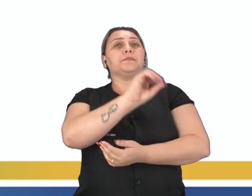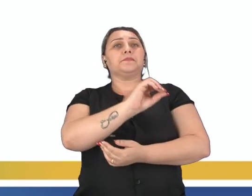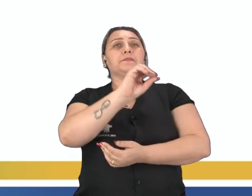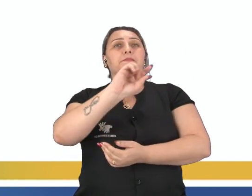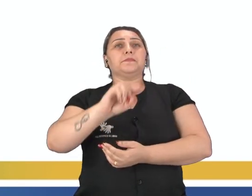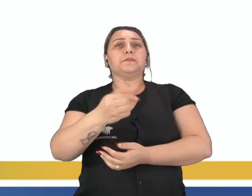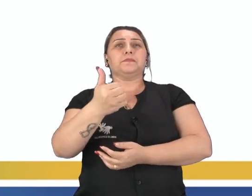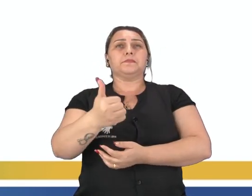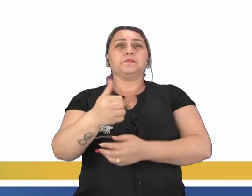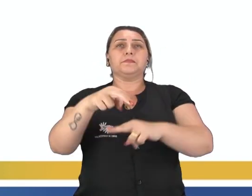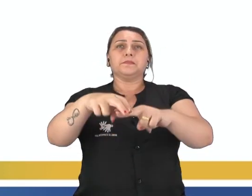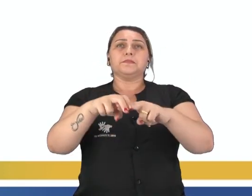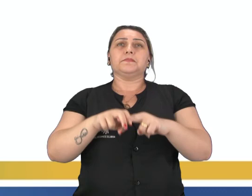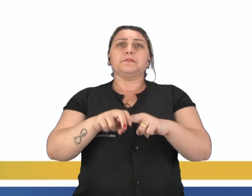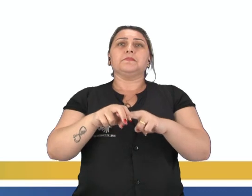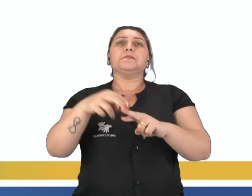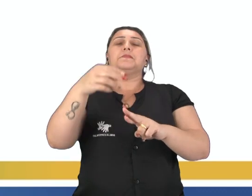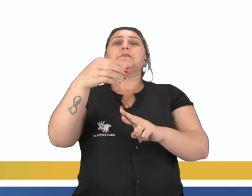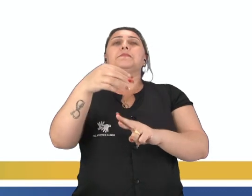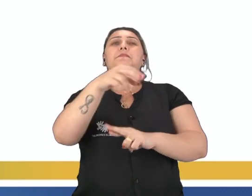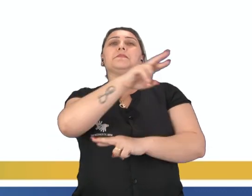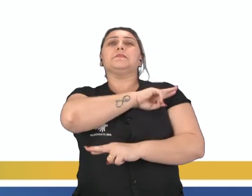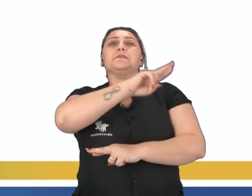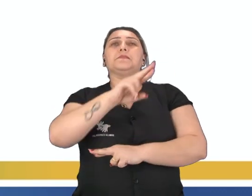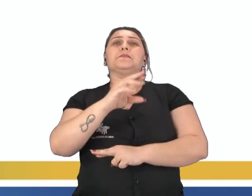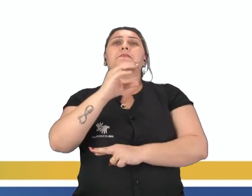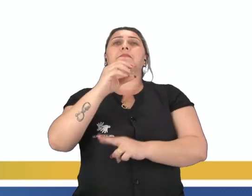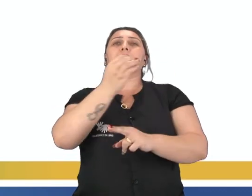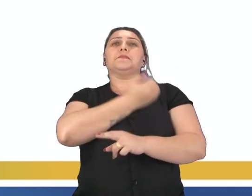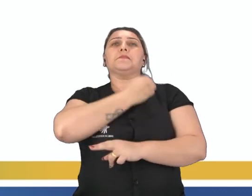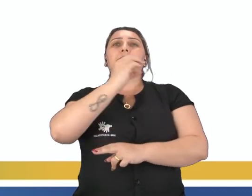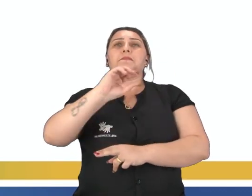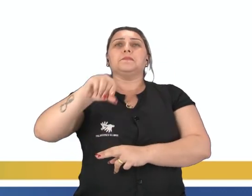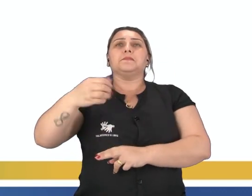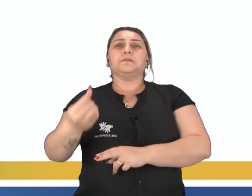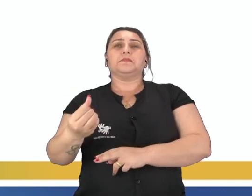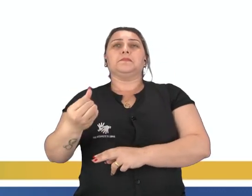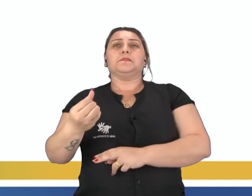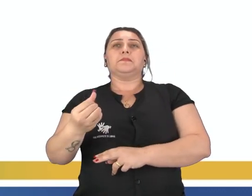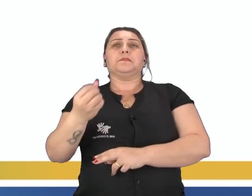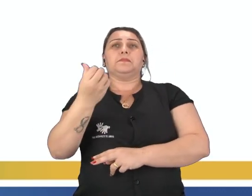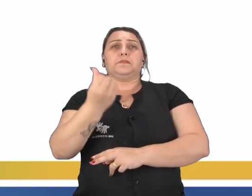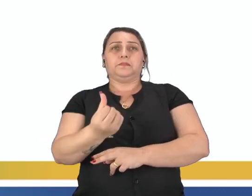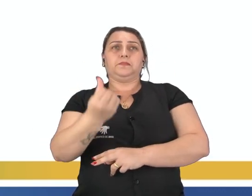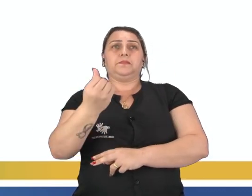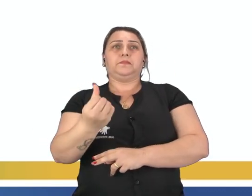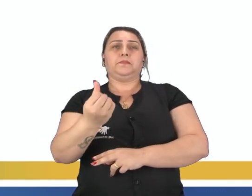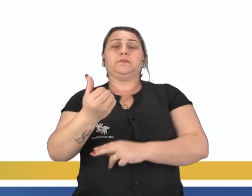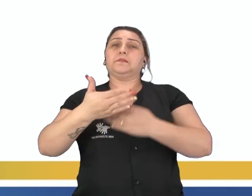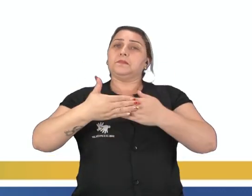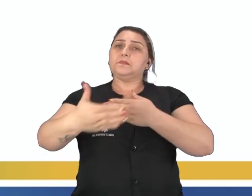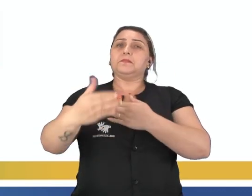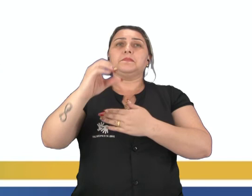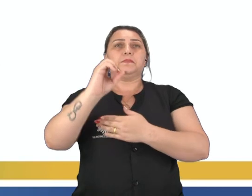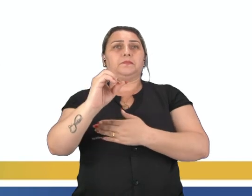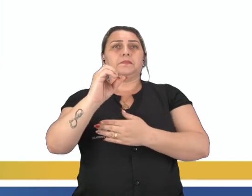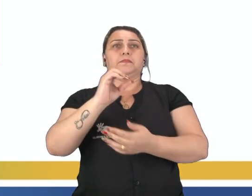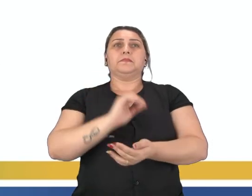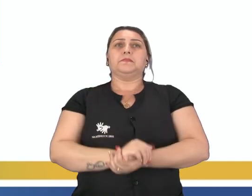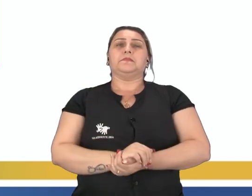a 0,1. Portanto, para representar o número 0,6, consideramos 6 partes a partir do